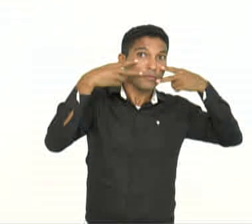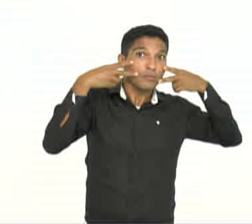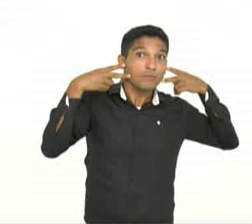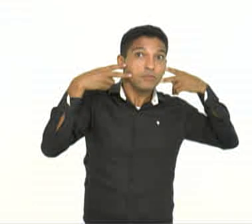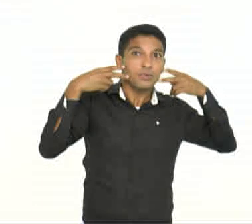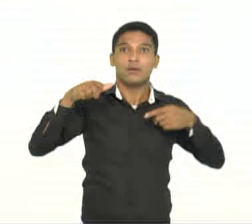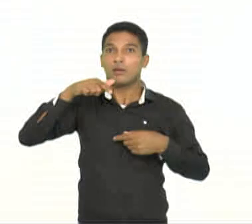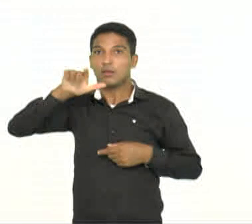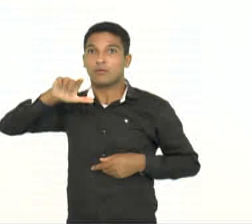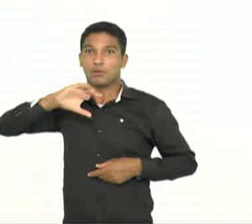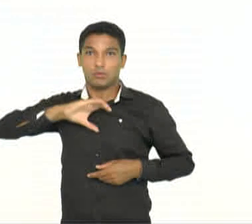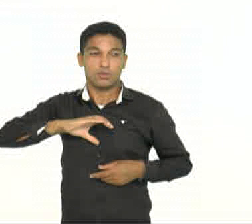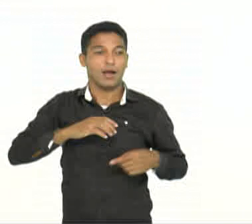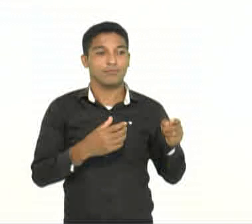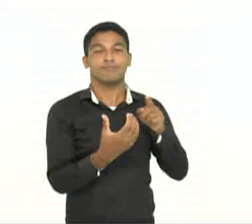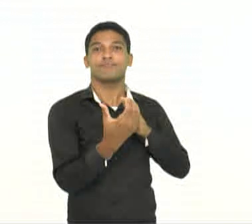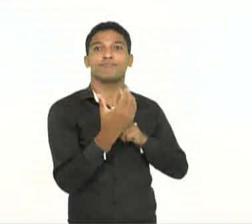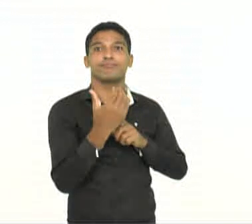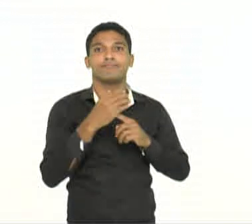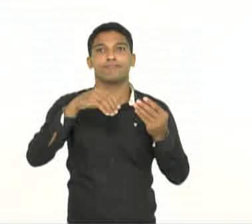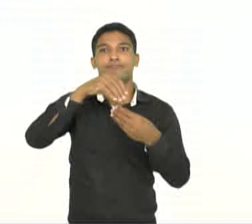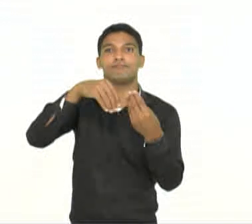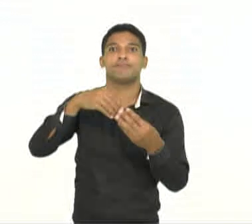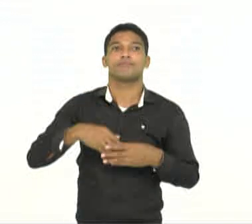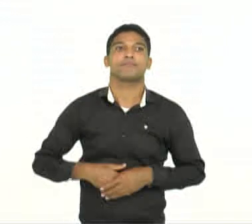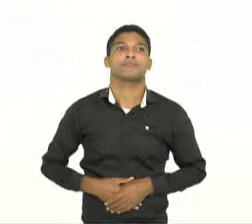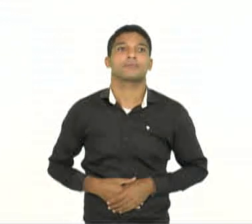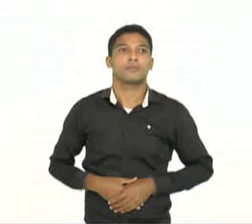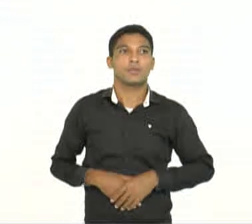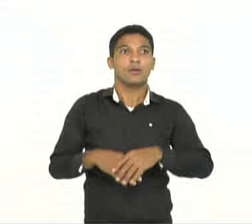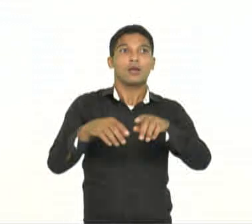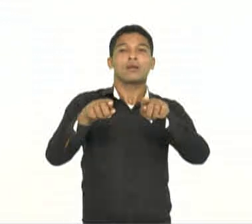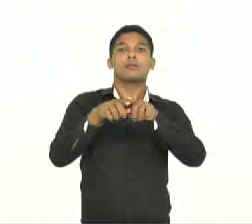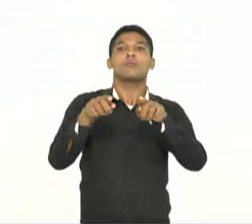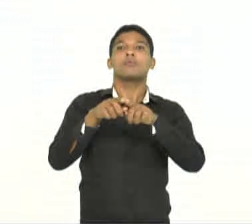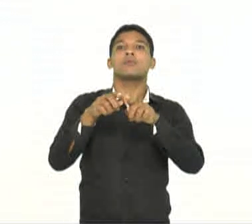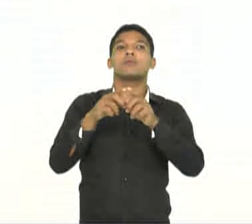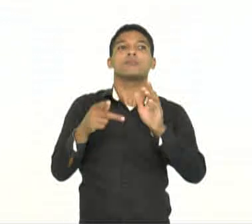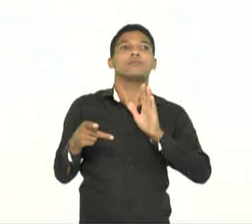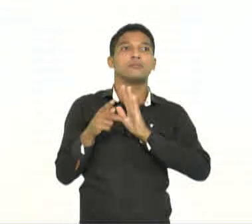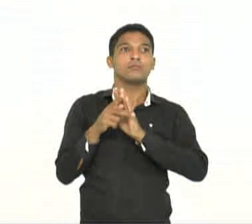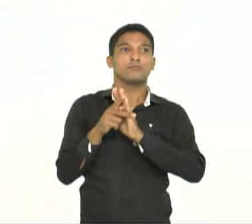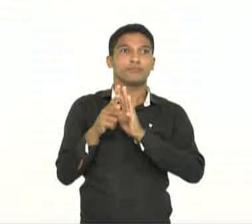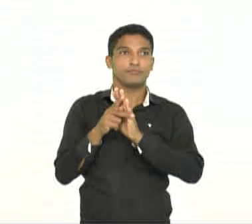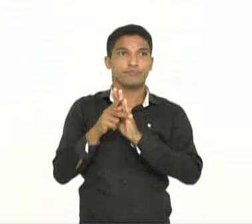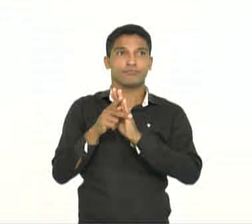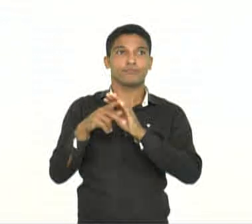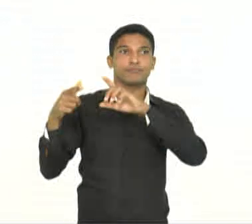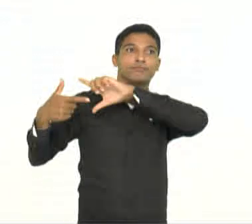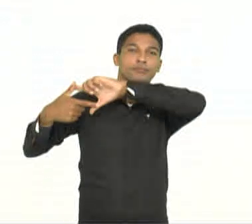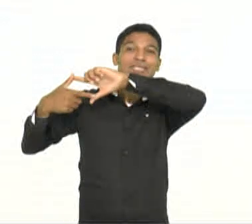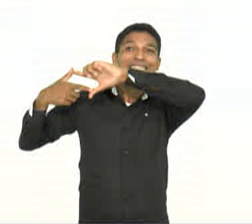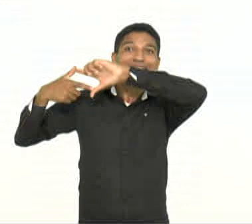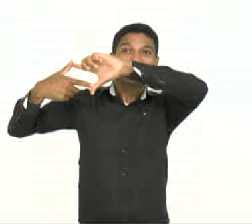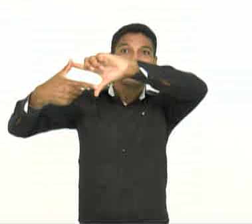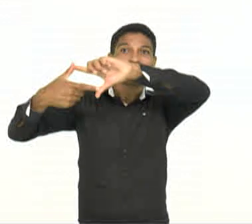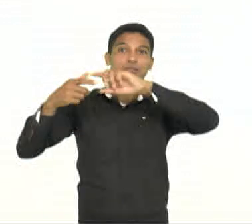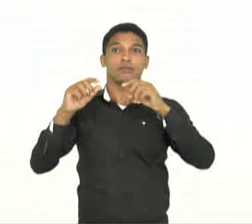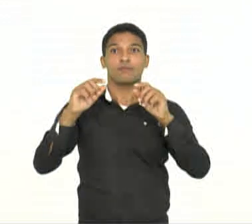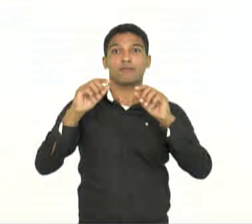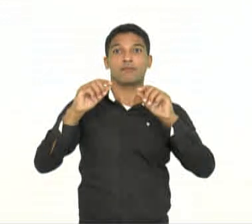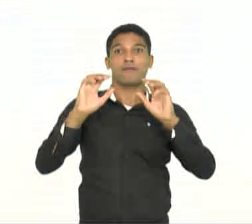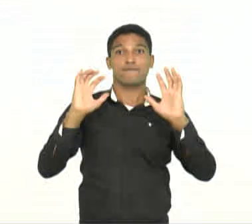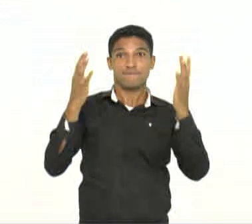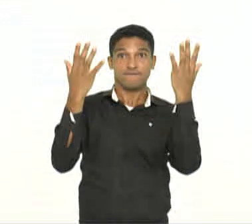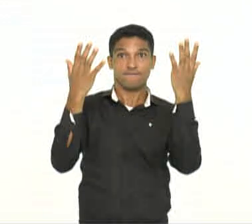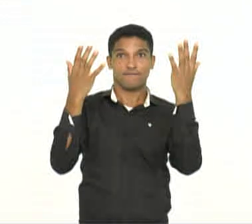expressões culturais ali? A folia de reis, que também foi trazida pelos colonizadores, outras festas como